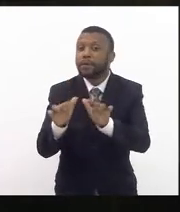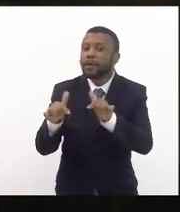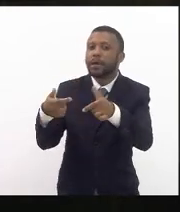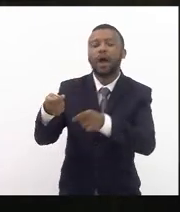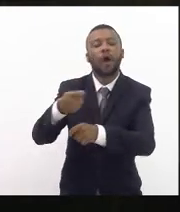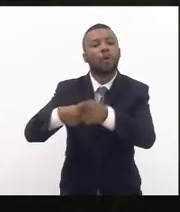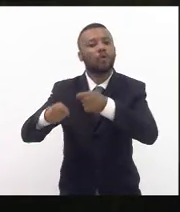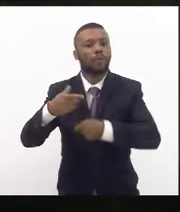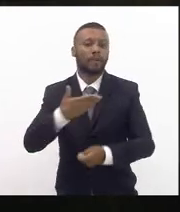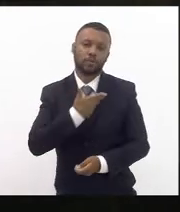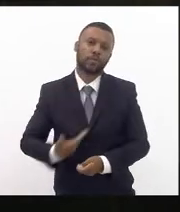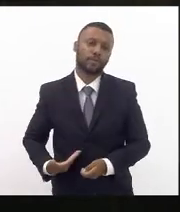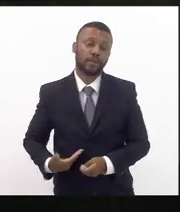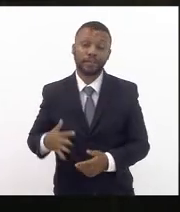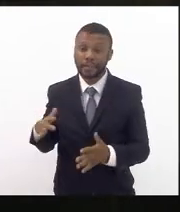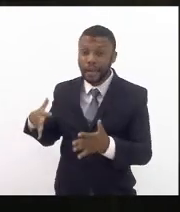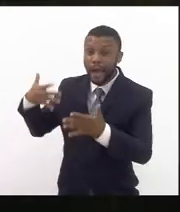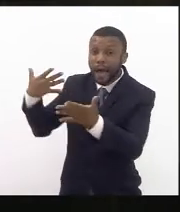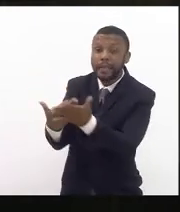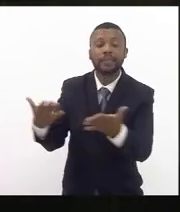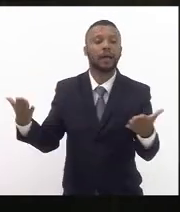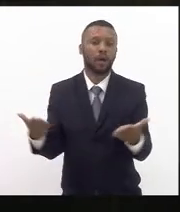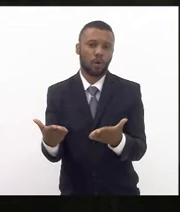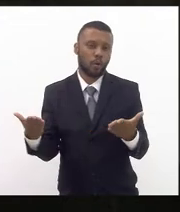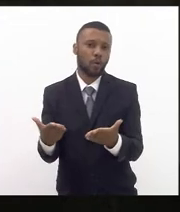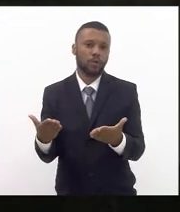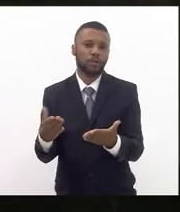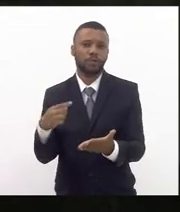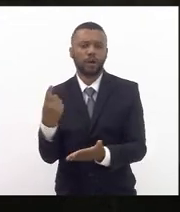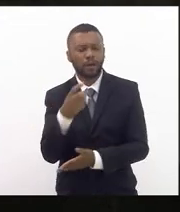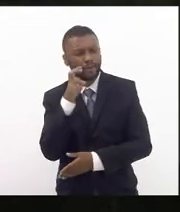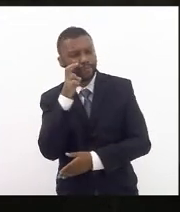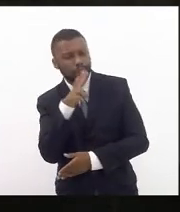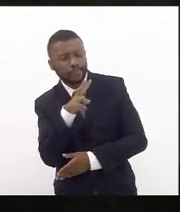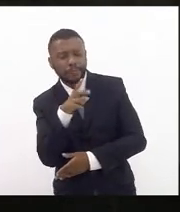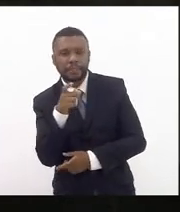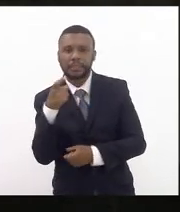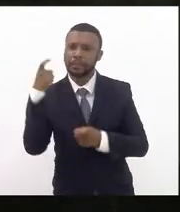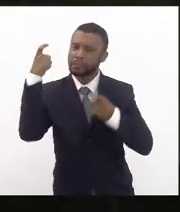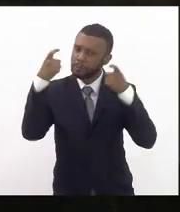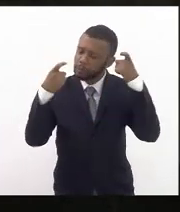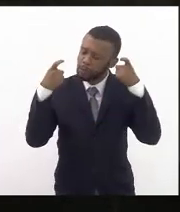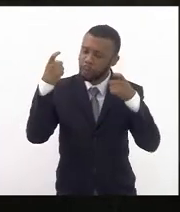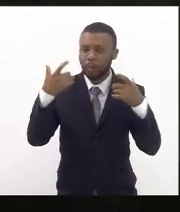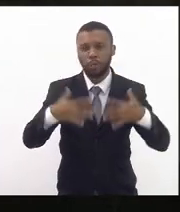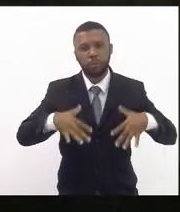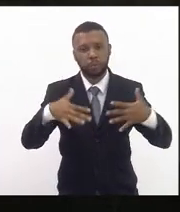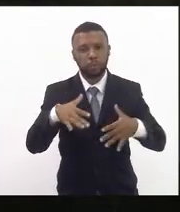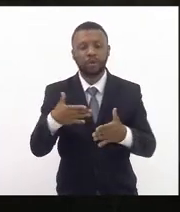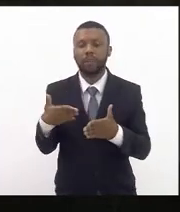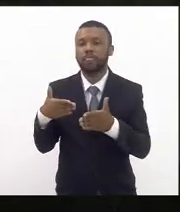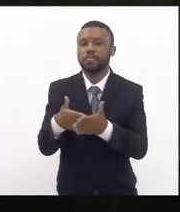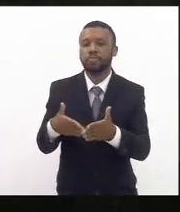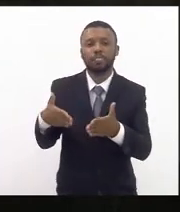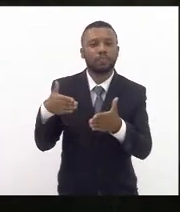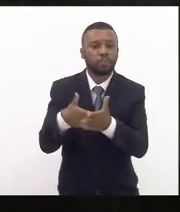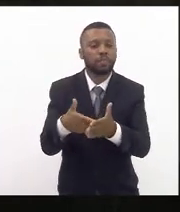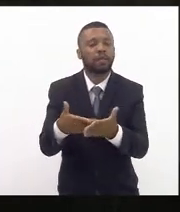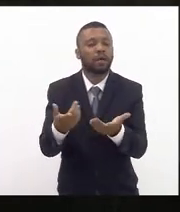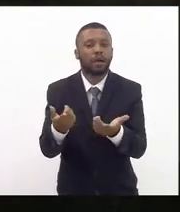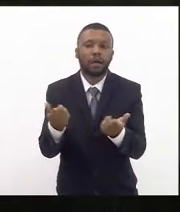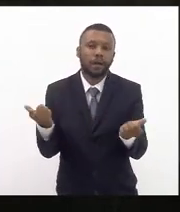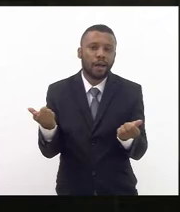do governo, que até hoje vemos com muita preocupação e que inviabiliza